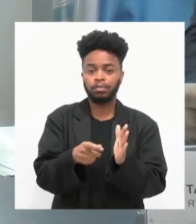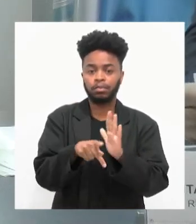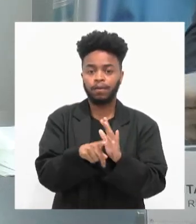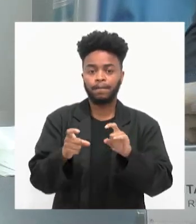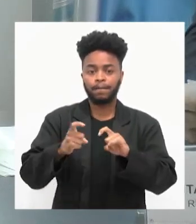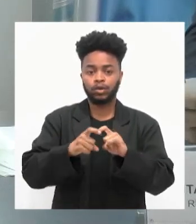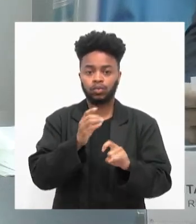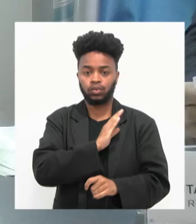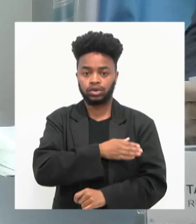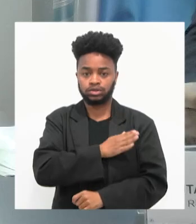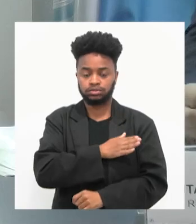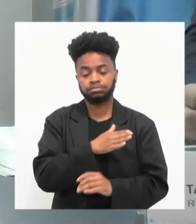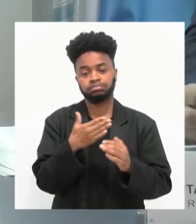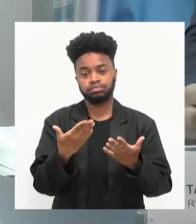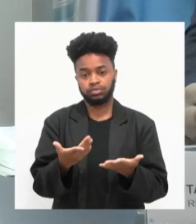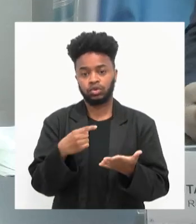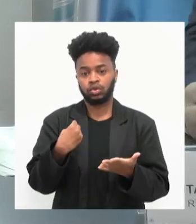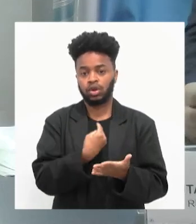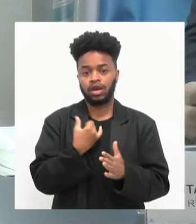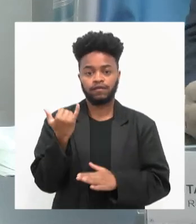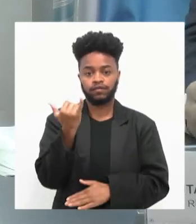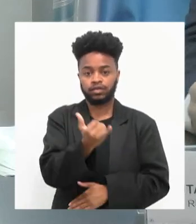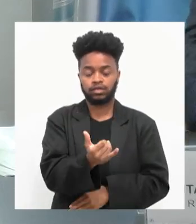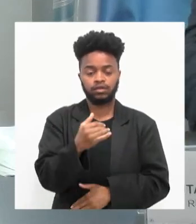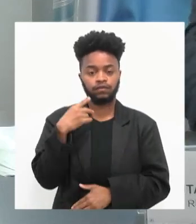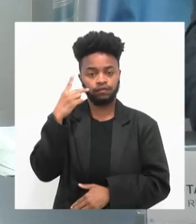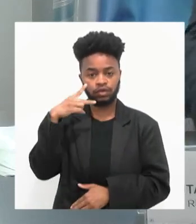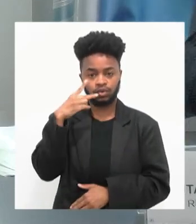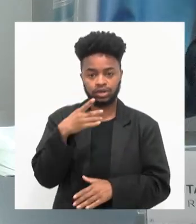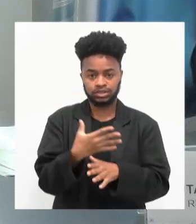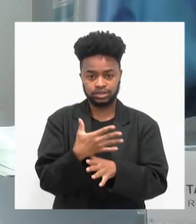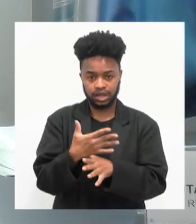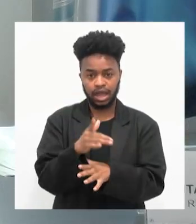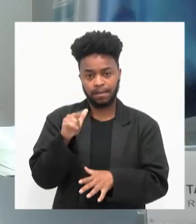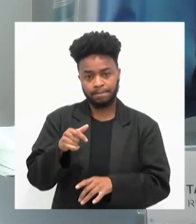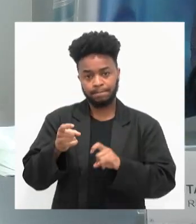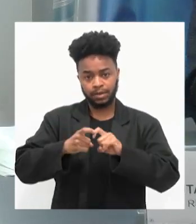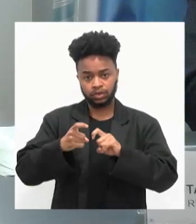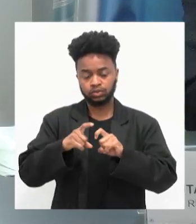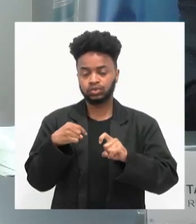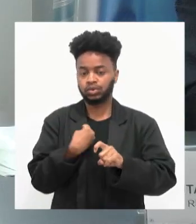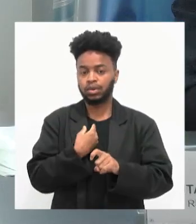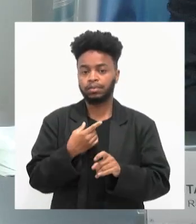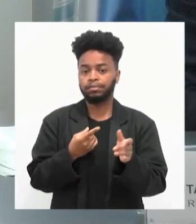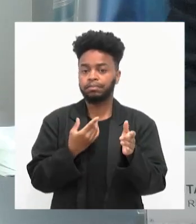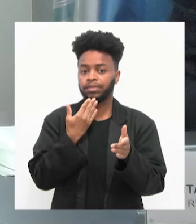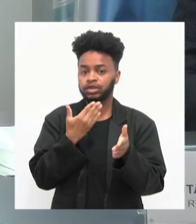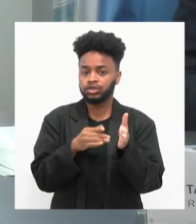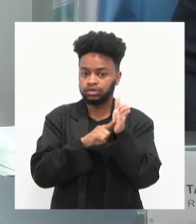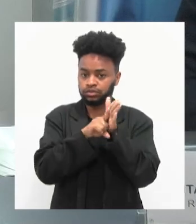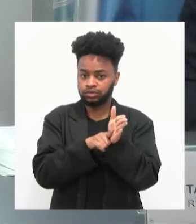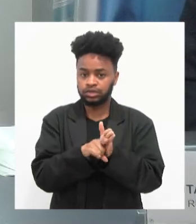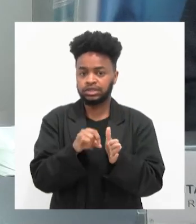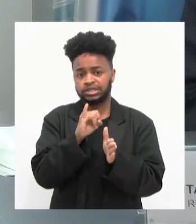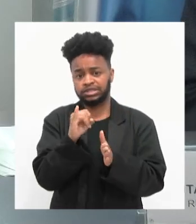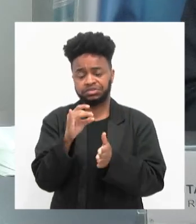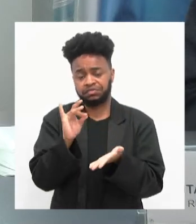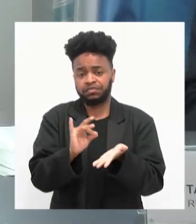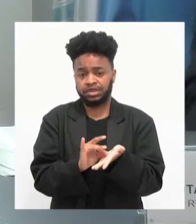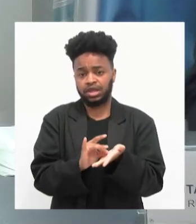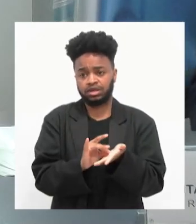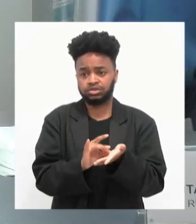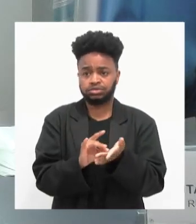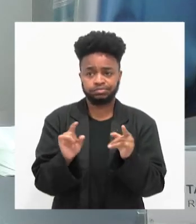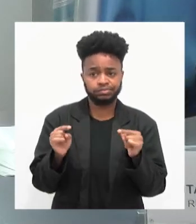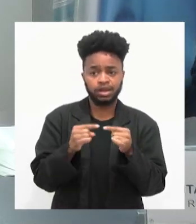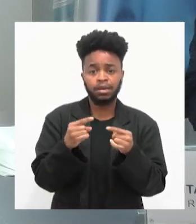já reportamos aqui ao vereador da cidade, que é médico também, nós vamos pedir a perícia, né, fazer uma representação legal, porque a